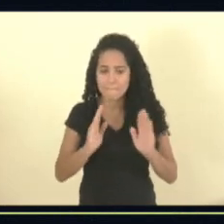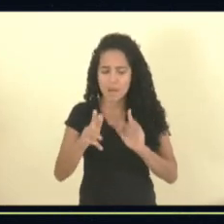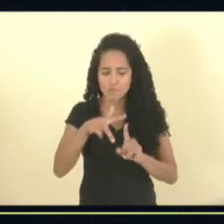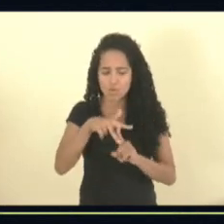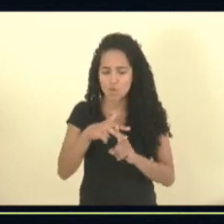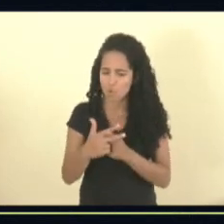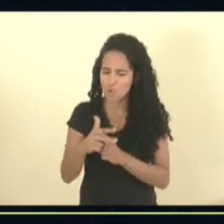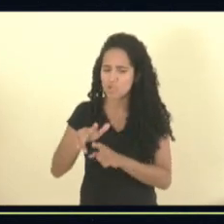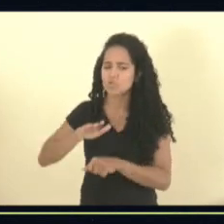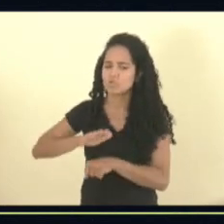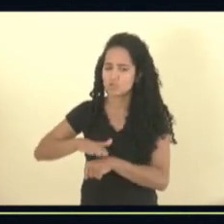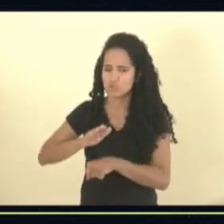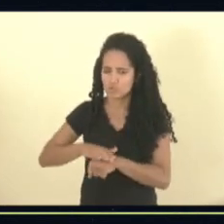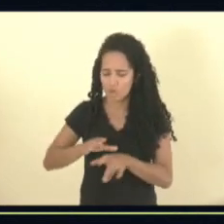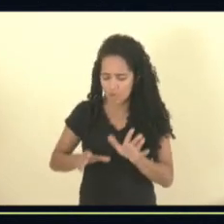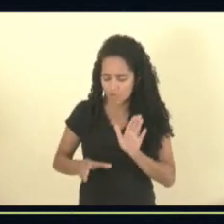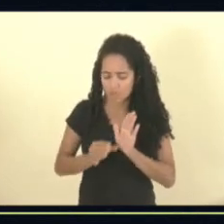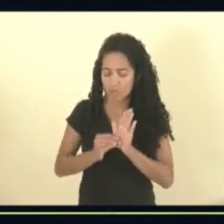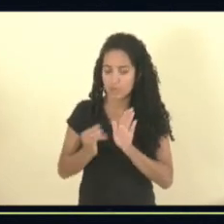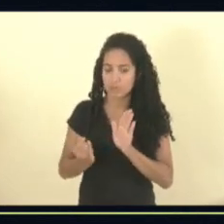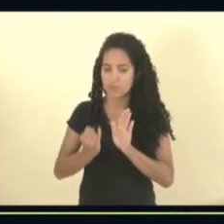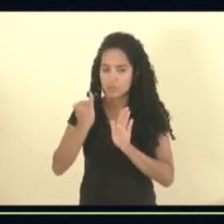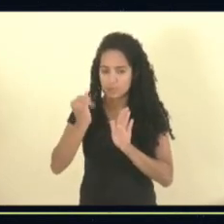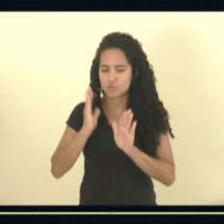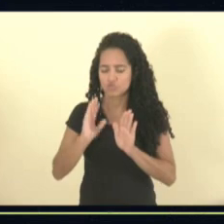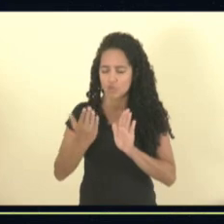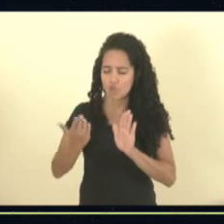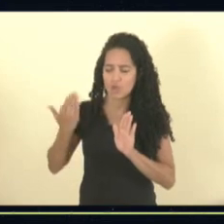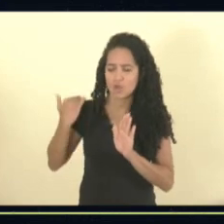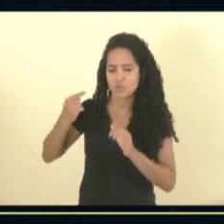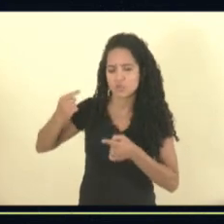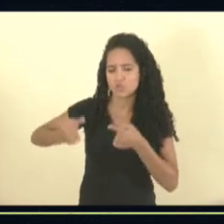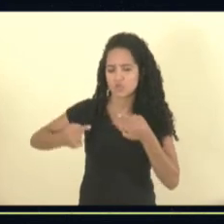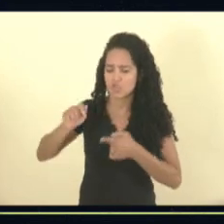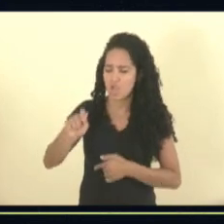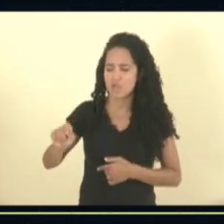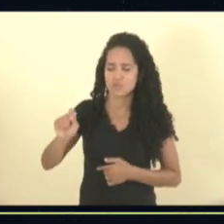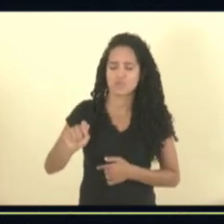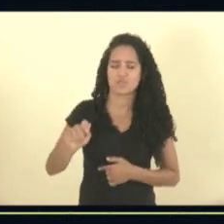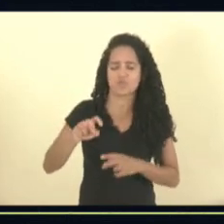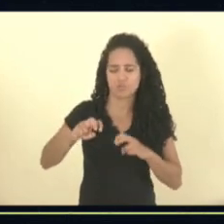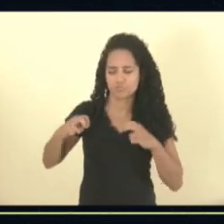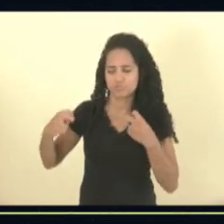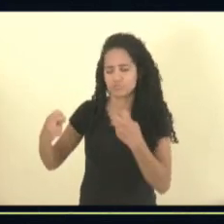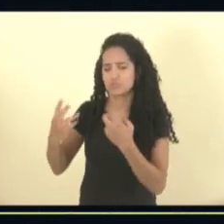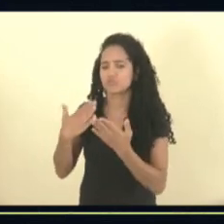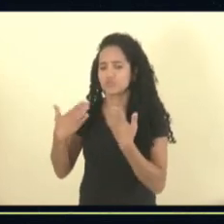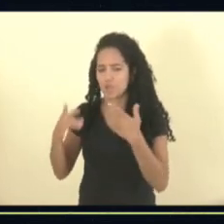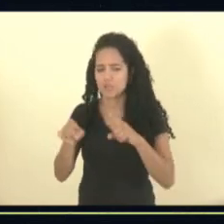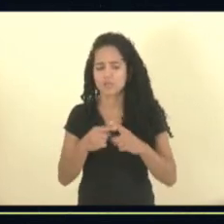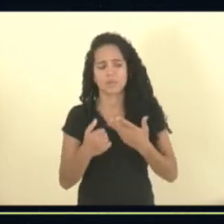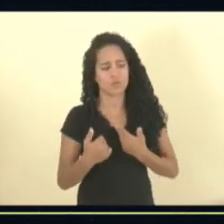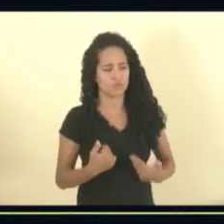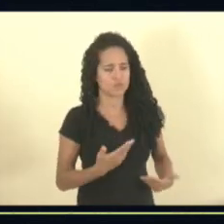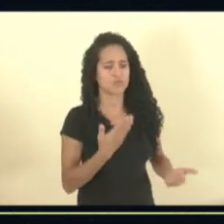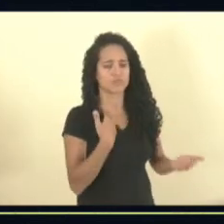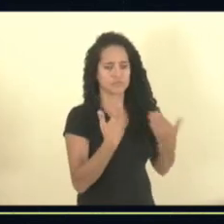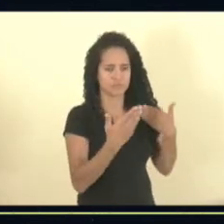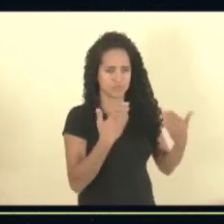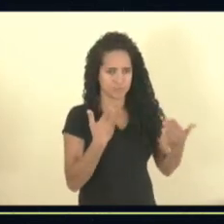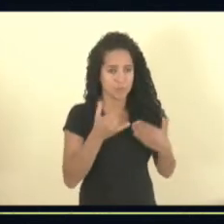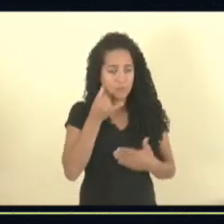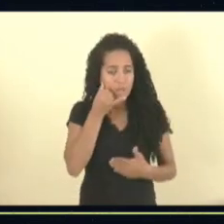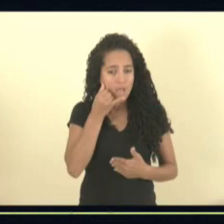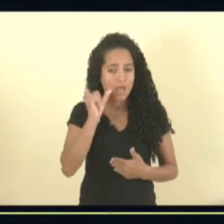importante emenda que eu discuti com as associações e também com o próprio governo, para que nós não